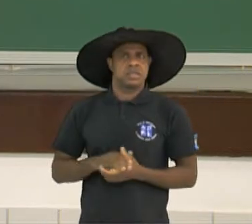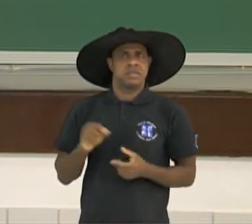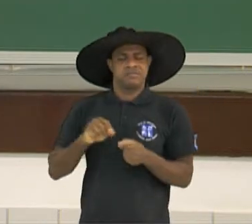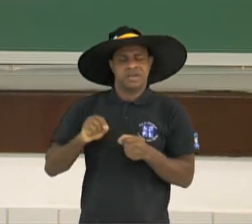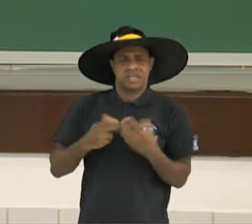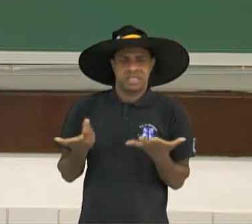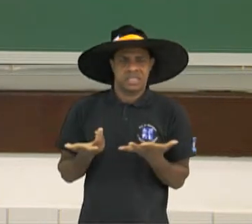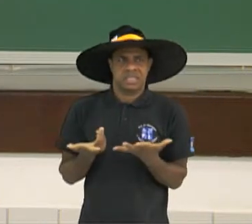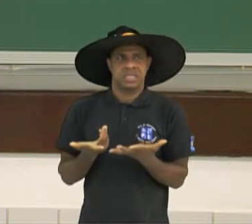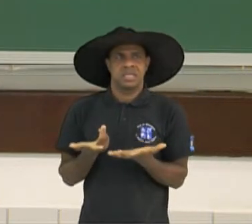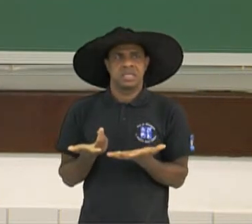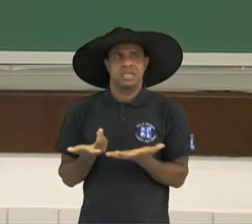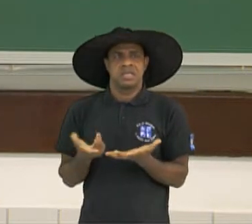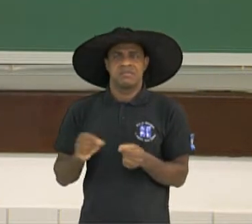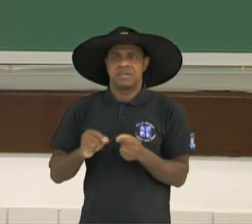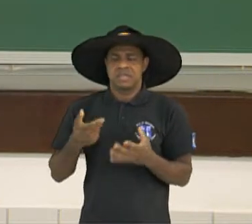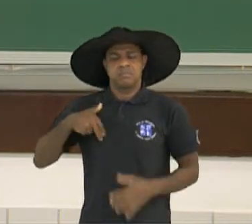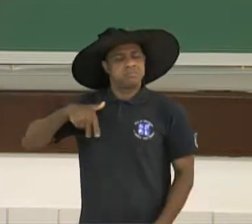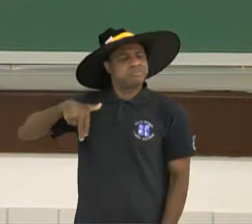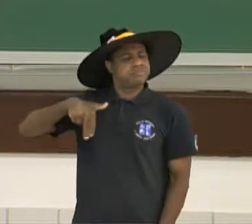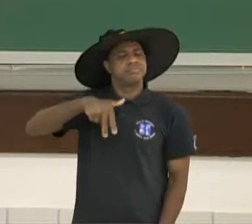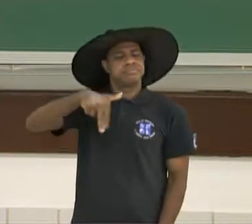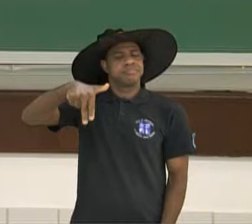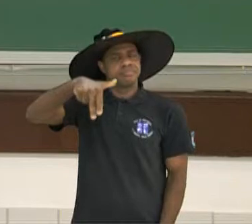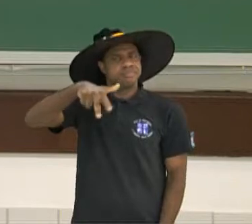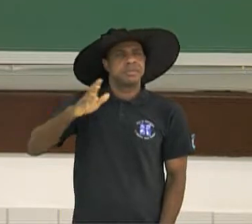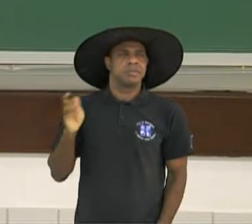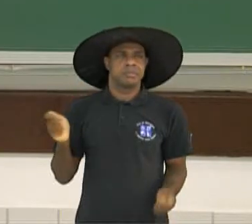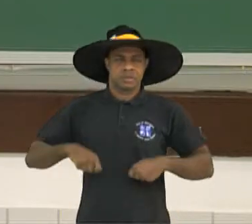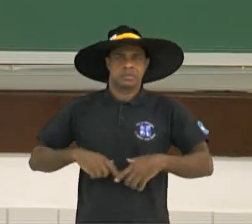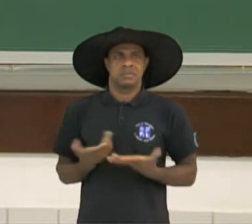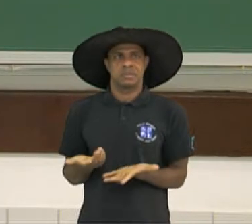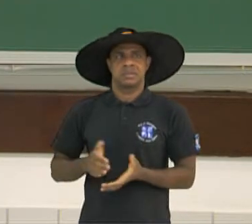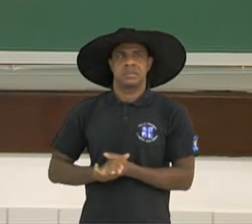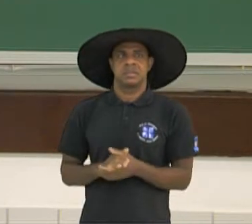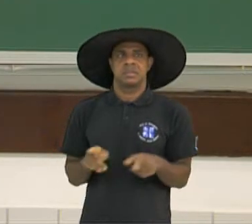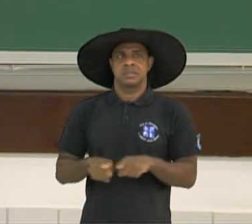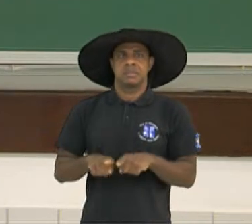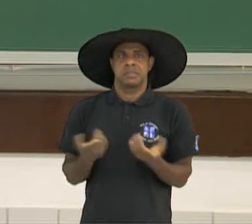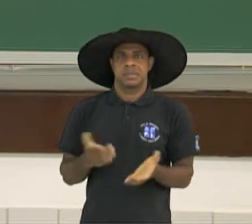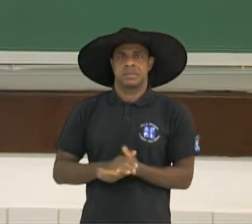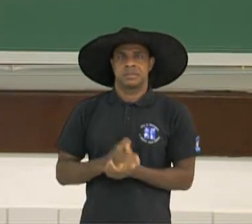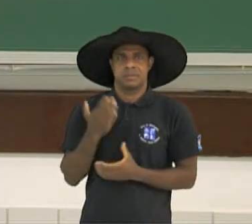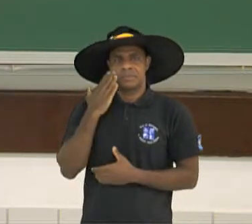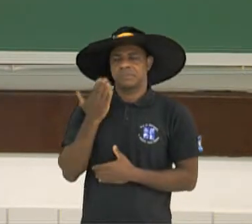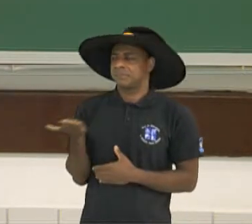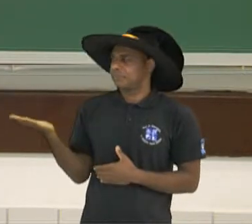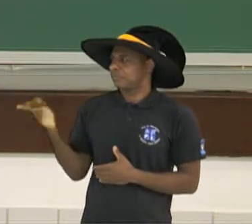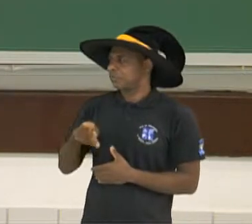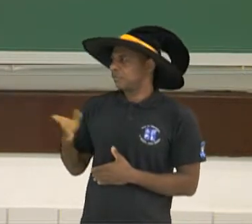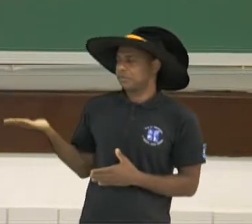o cosplay dele e poder sair às ruas, no caso do Trick or Treat Tradition, ok?